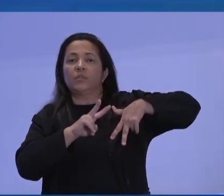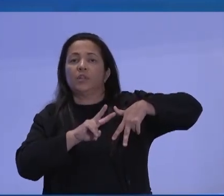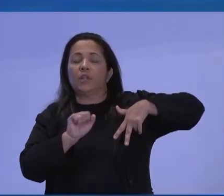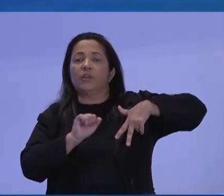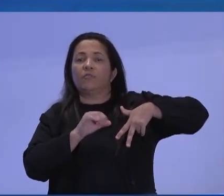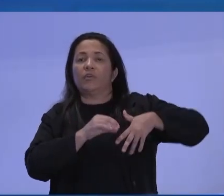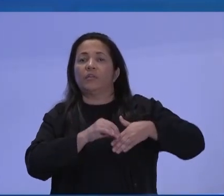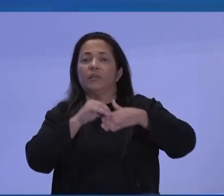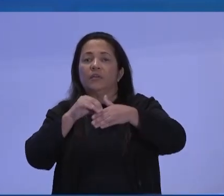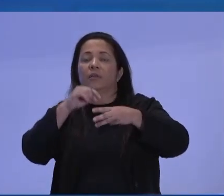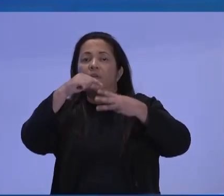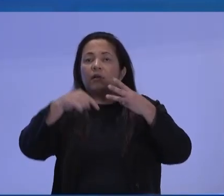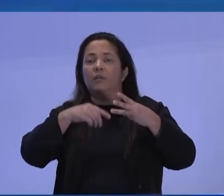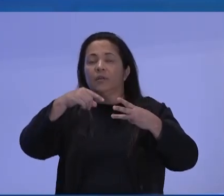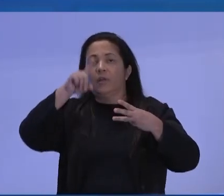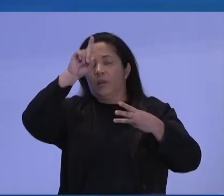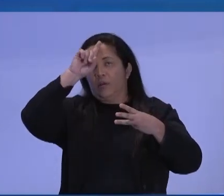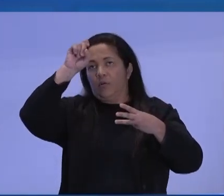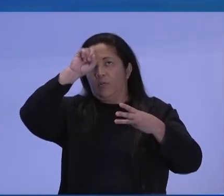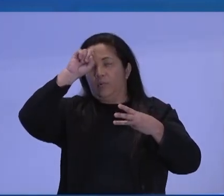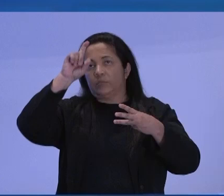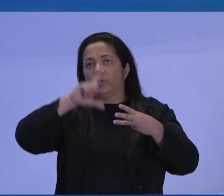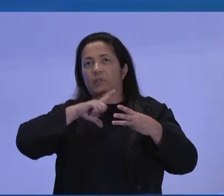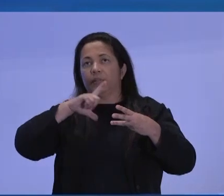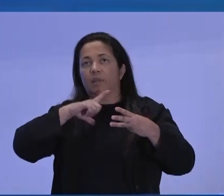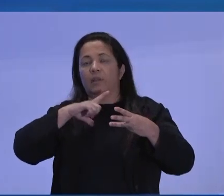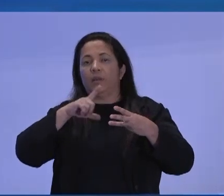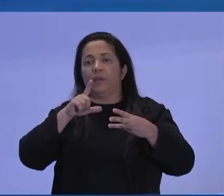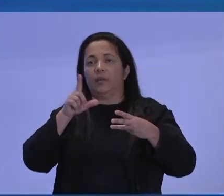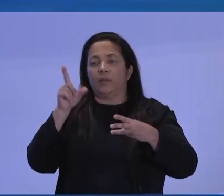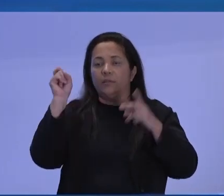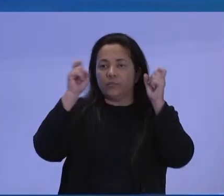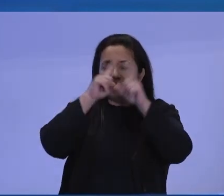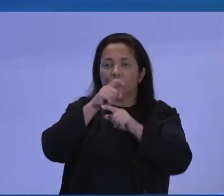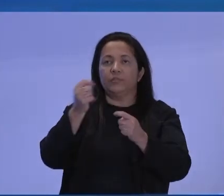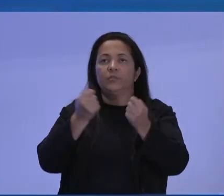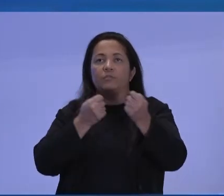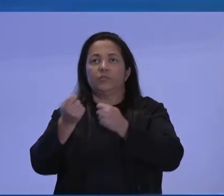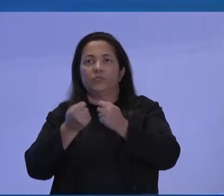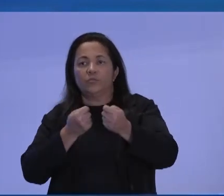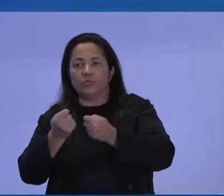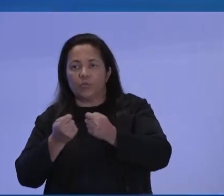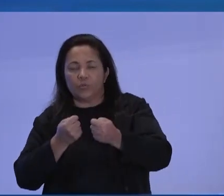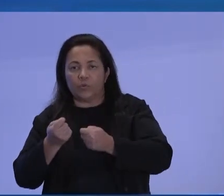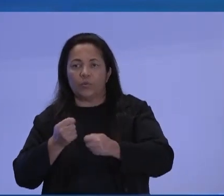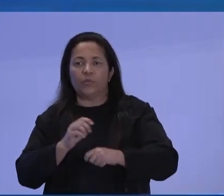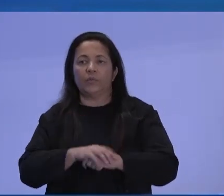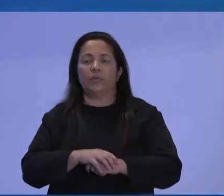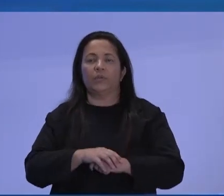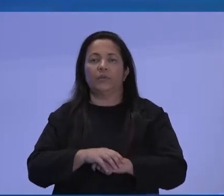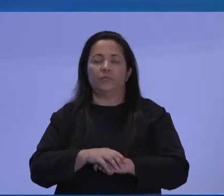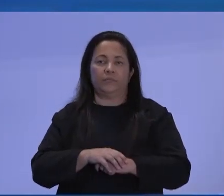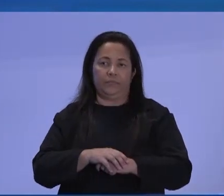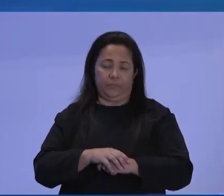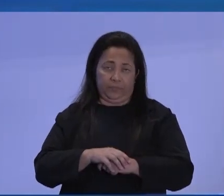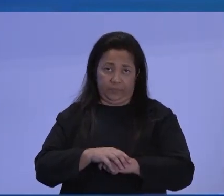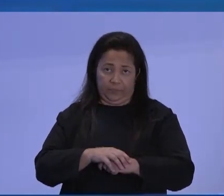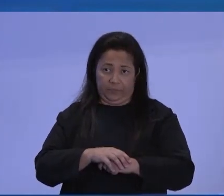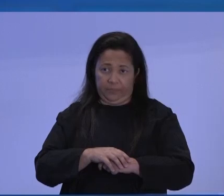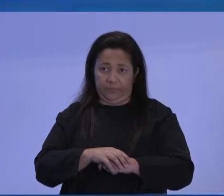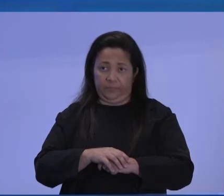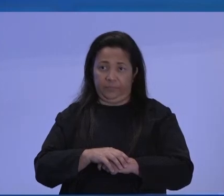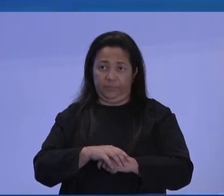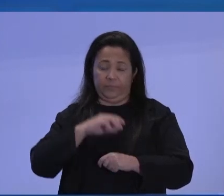referência, como reações hansênicas de difícil controle, o eritema nodoso necrotizante, como temos ali a perna